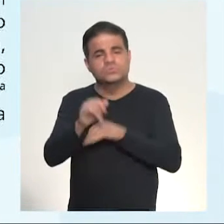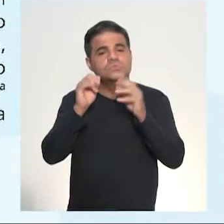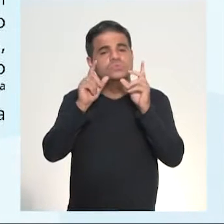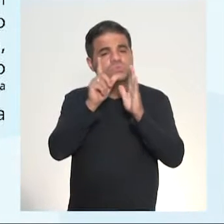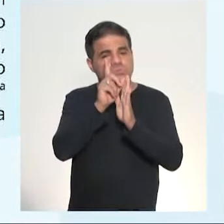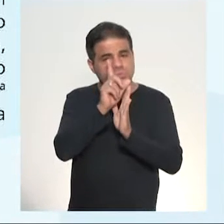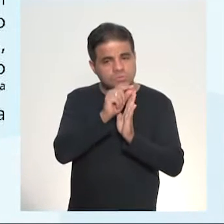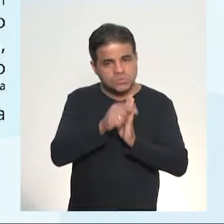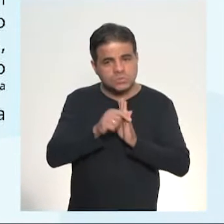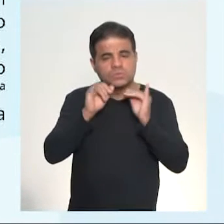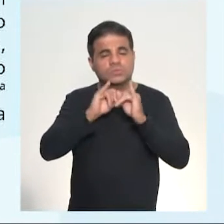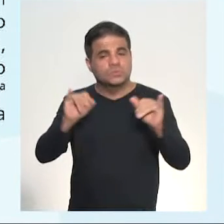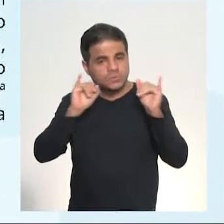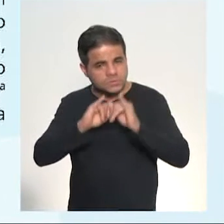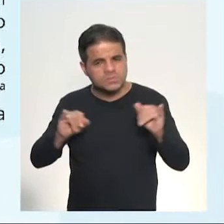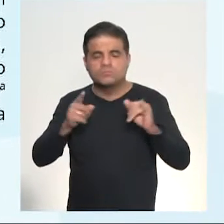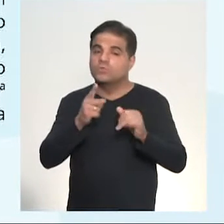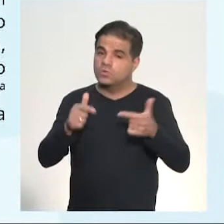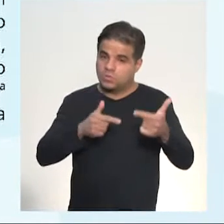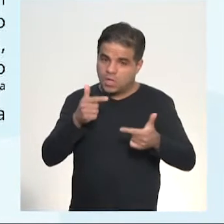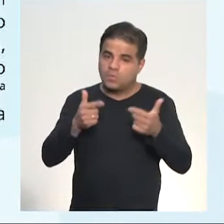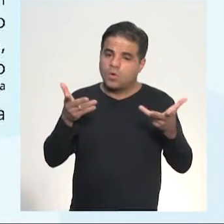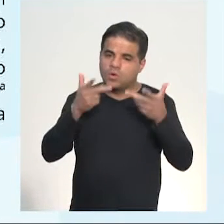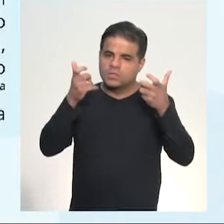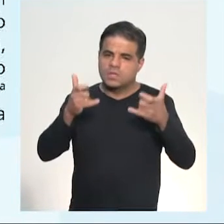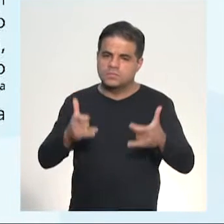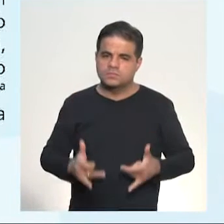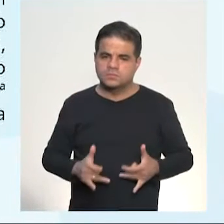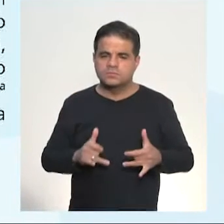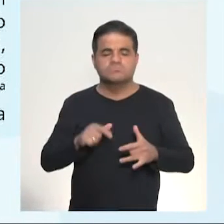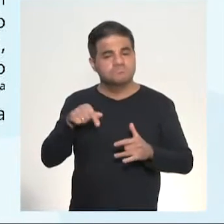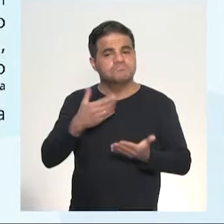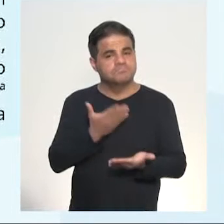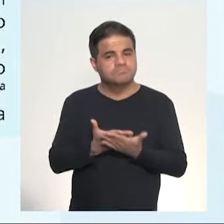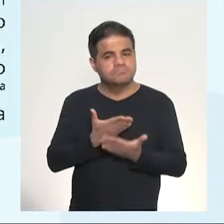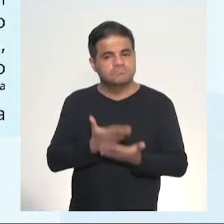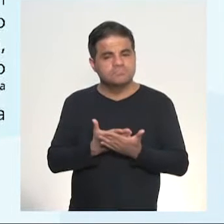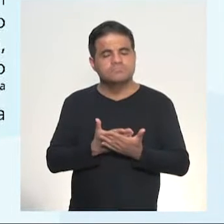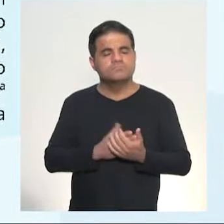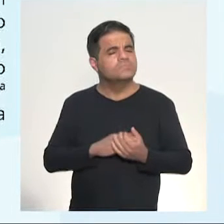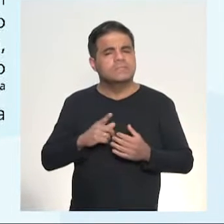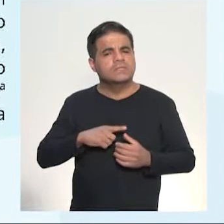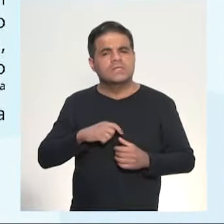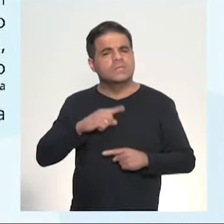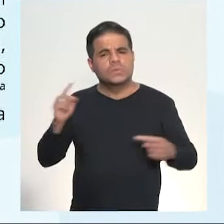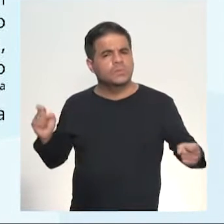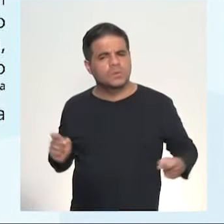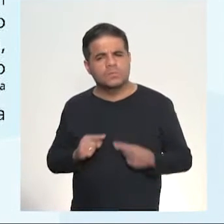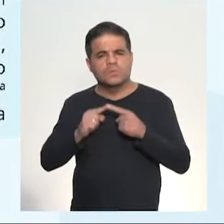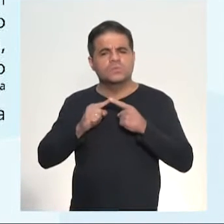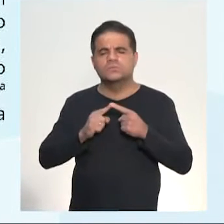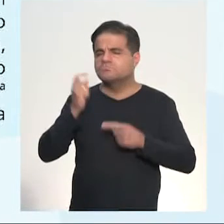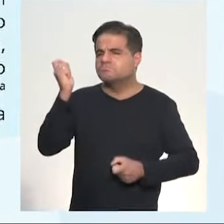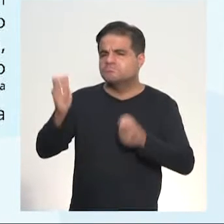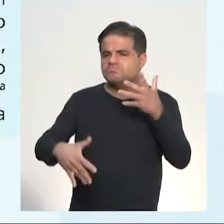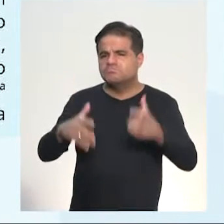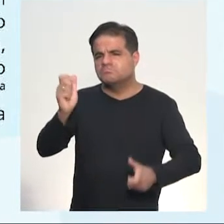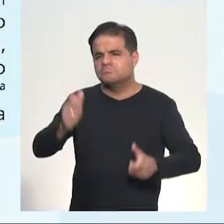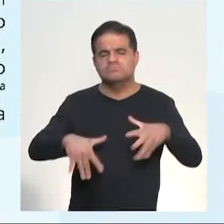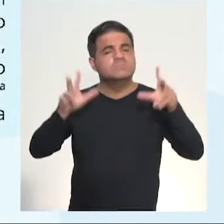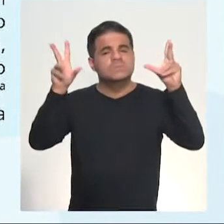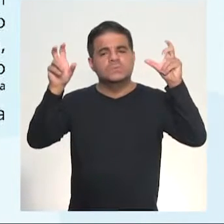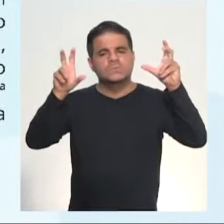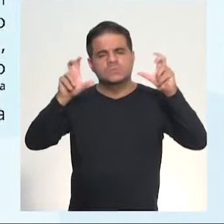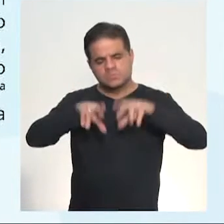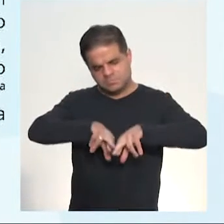divulgação científica, que é o que a gente está trabalhando nesta aula, ele tem por propósito comunicativo explicar assuntos